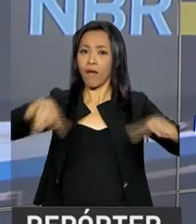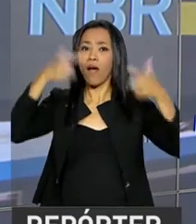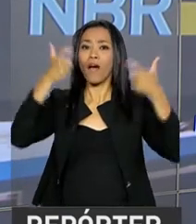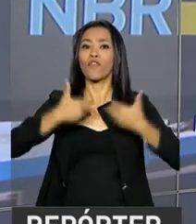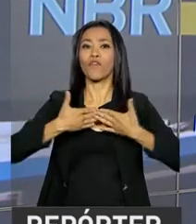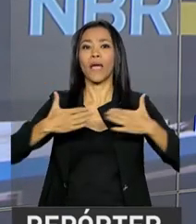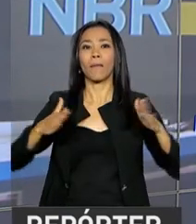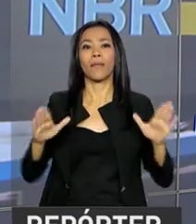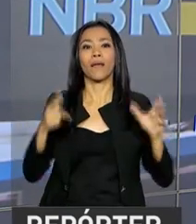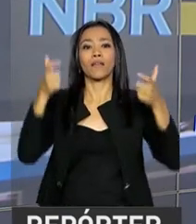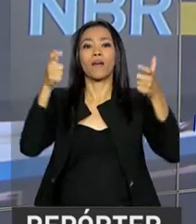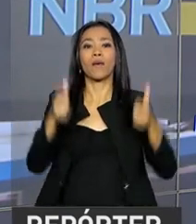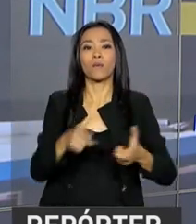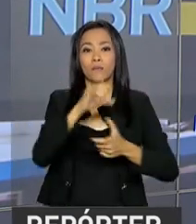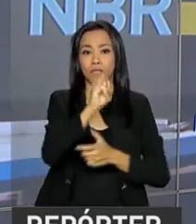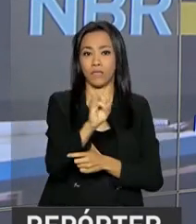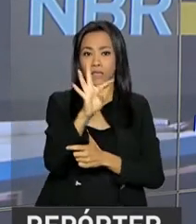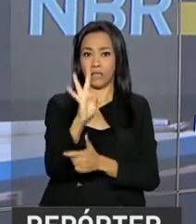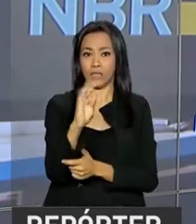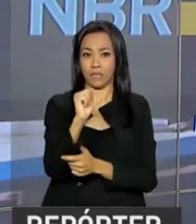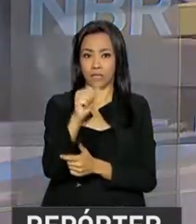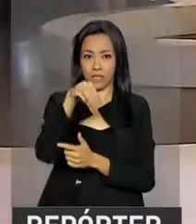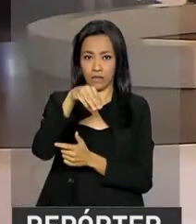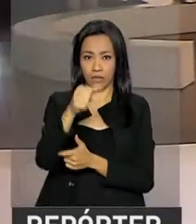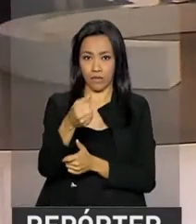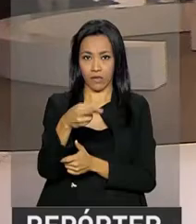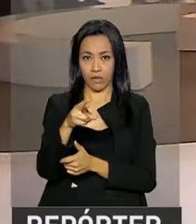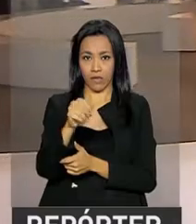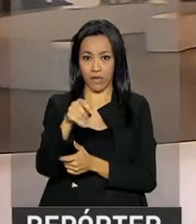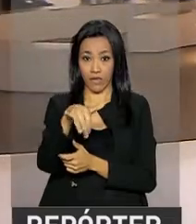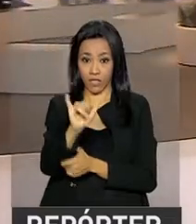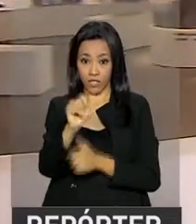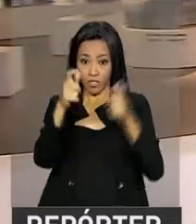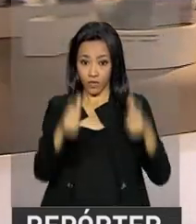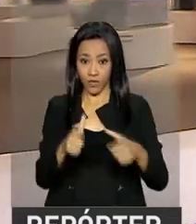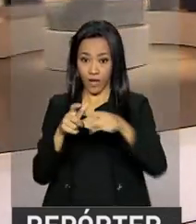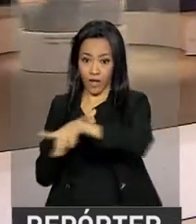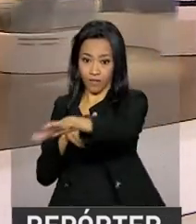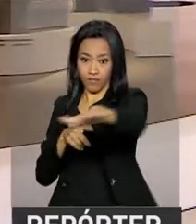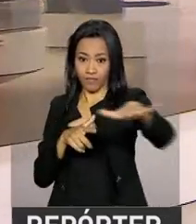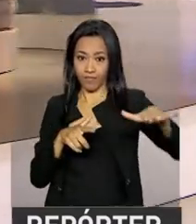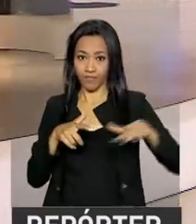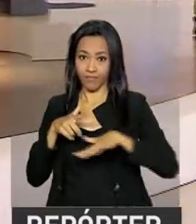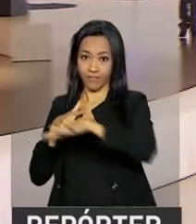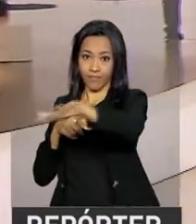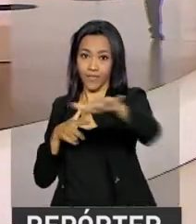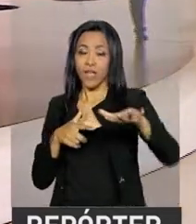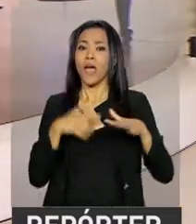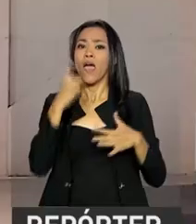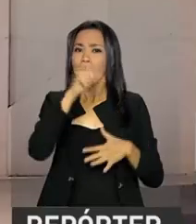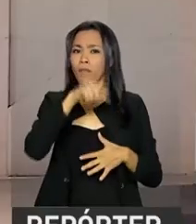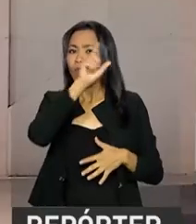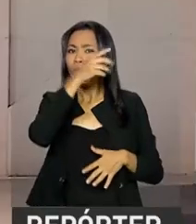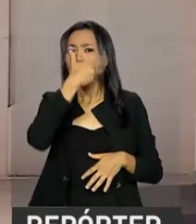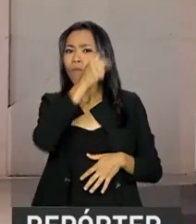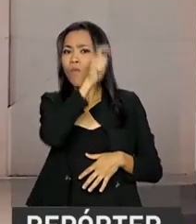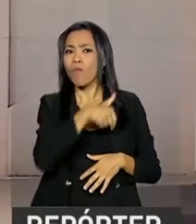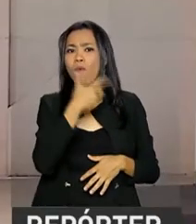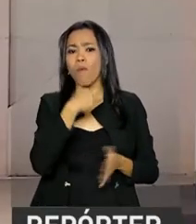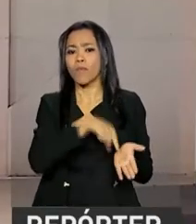palácio do itamaraty a exposição tem como base um estudo do embaixador sérgio correia da costa